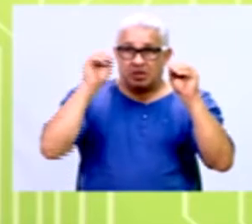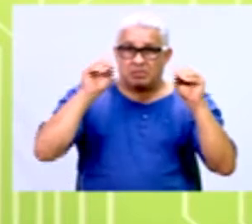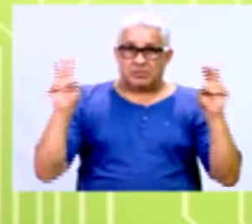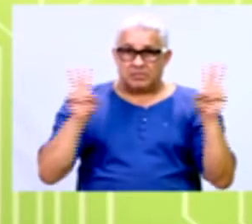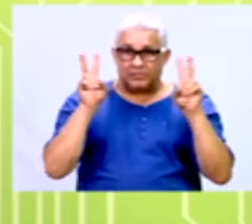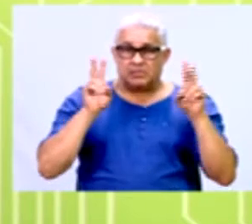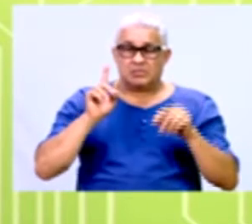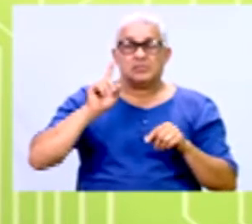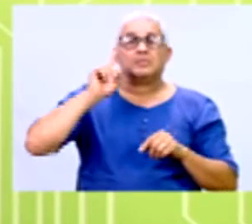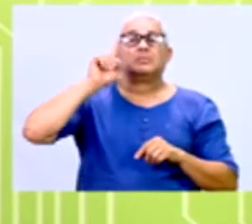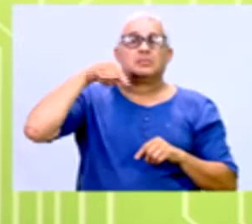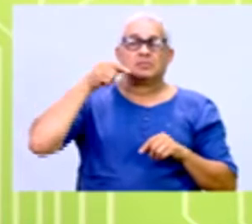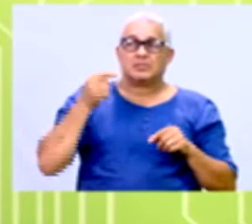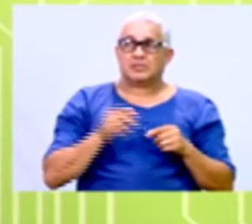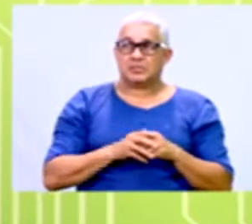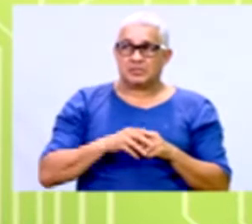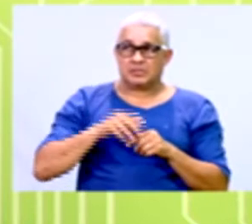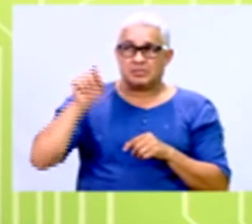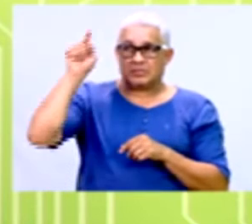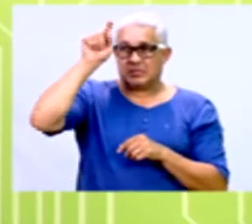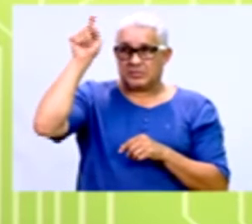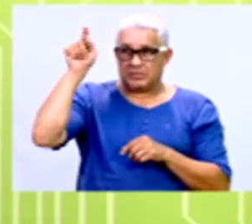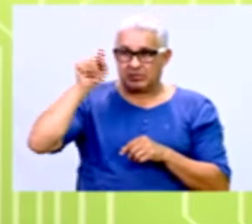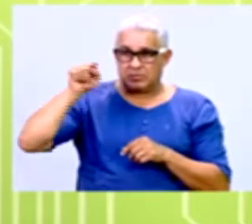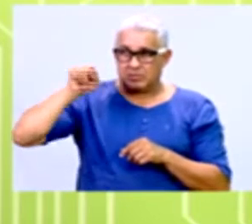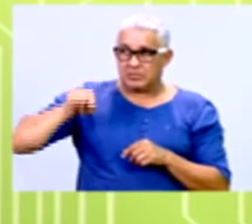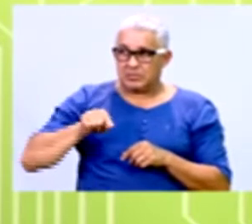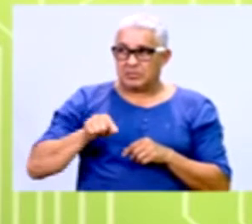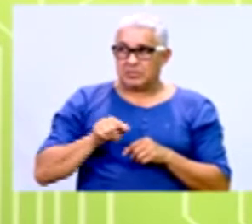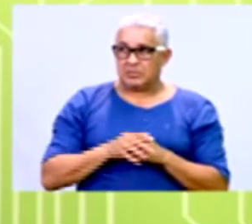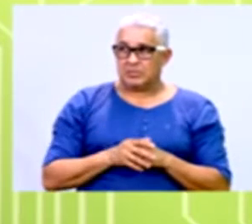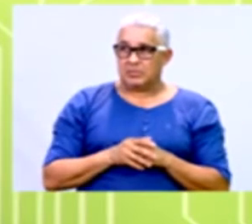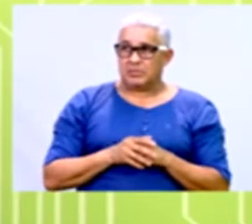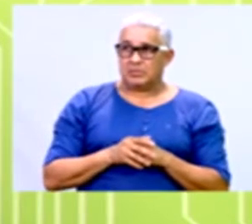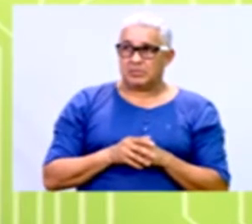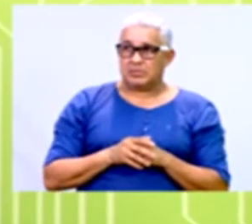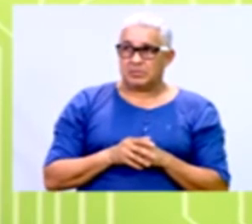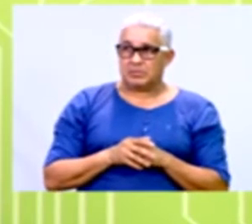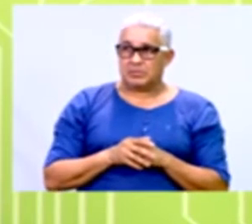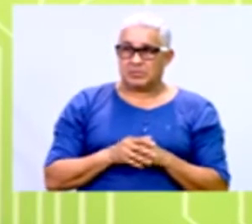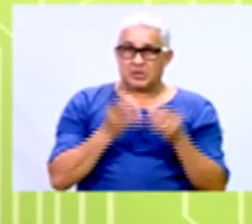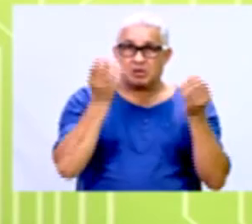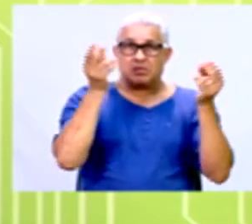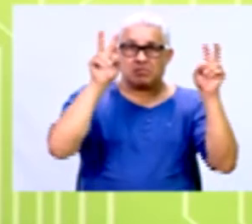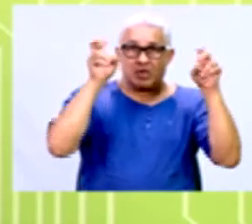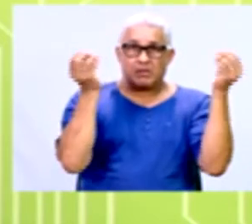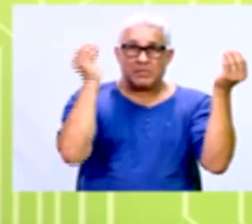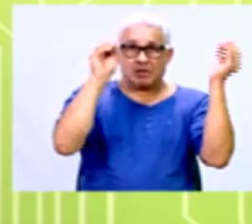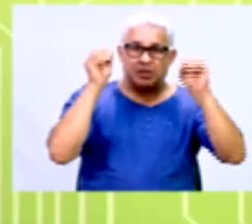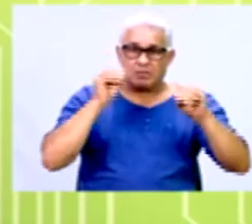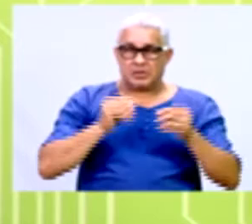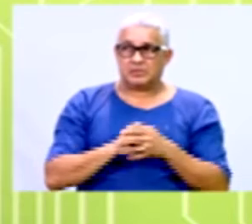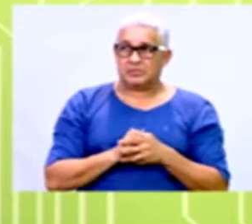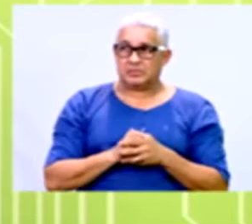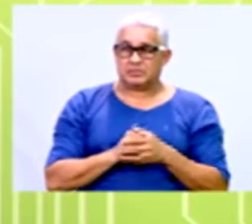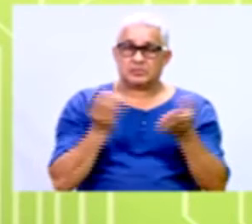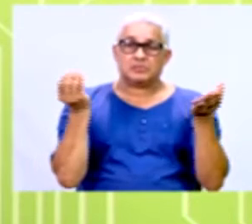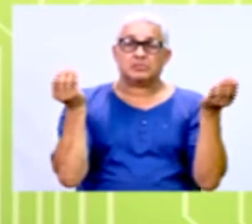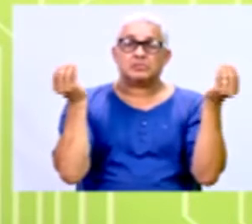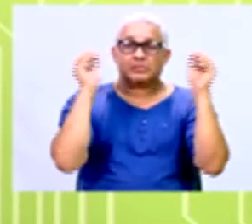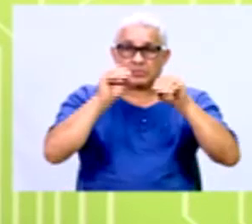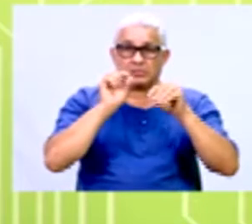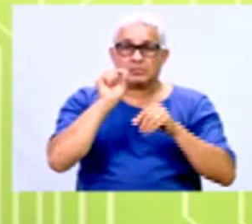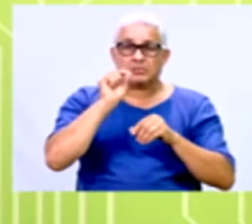depois você fecha as suas chaves, né? Fecha as aspas, coloca o valor, enfim. E aí você coloca a sua